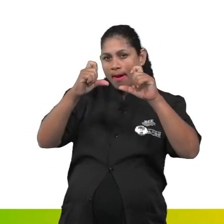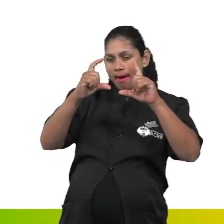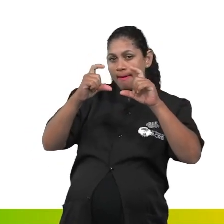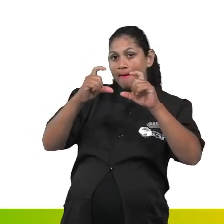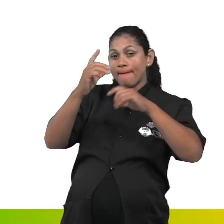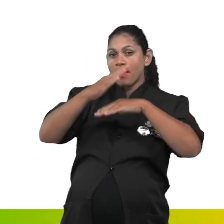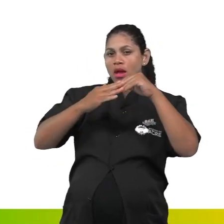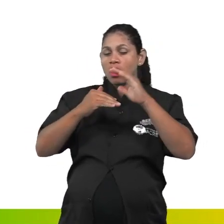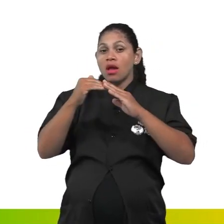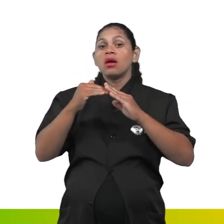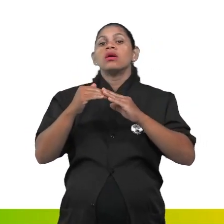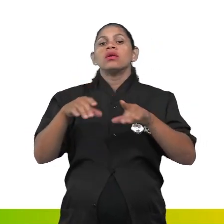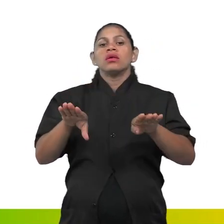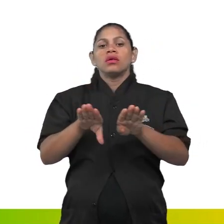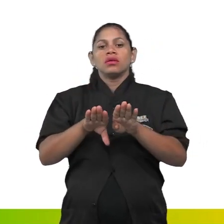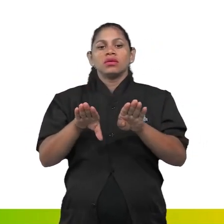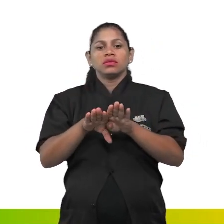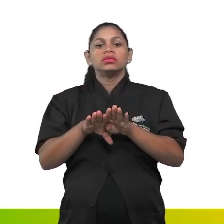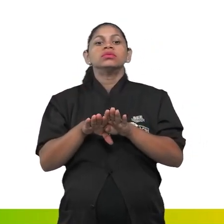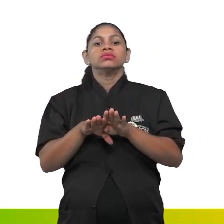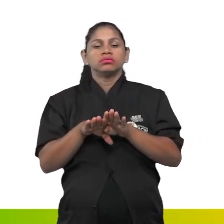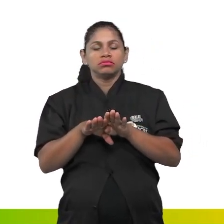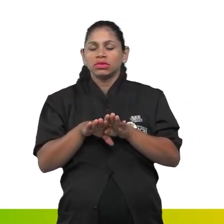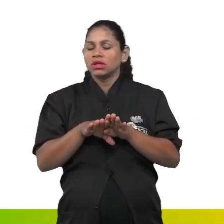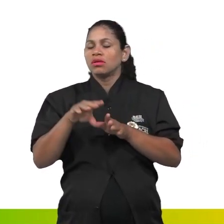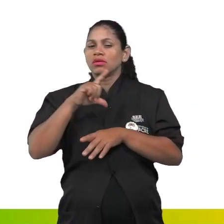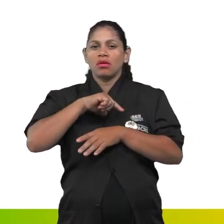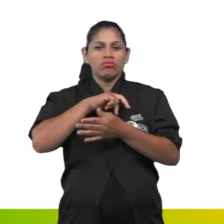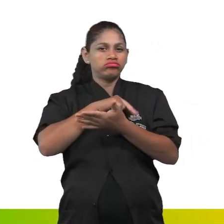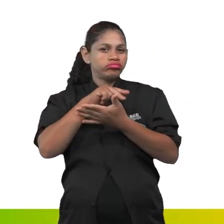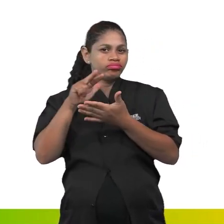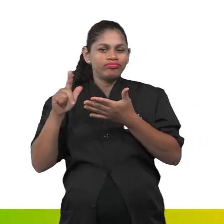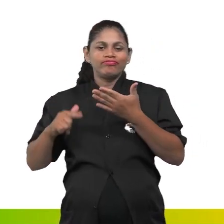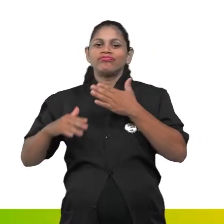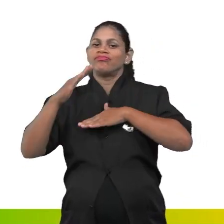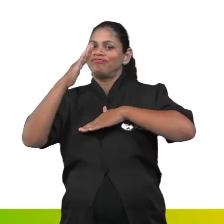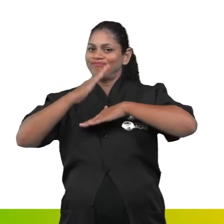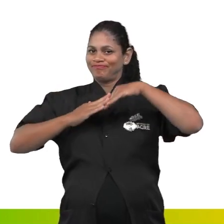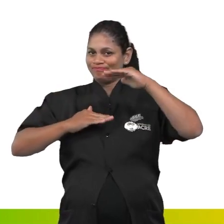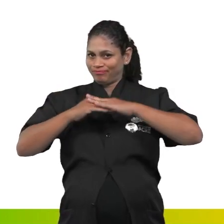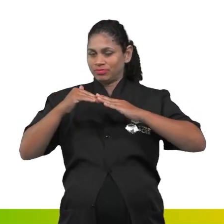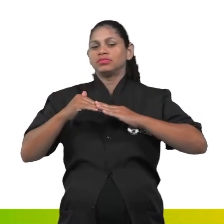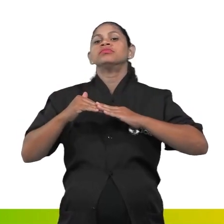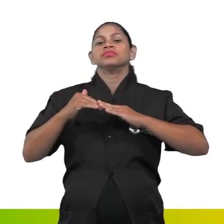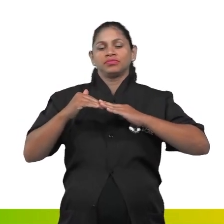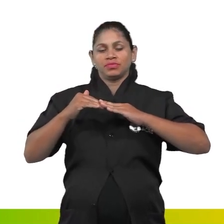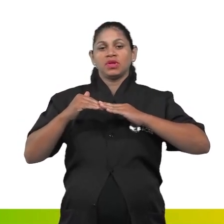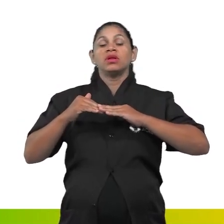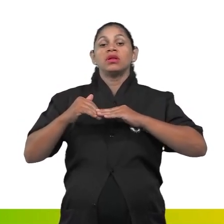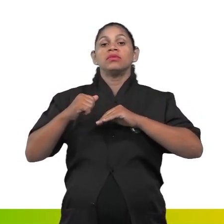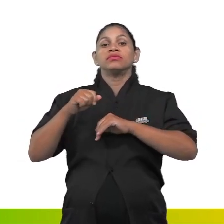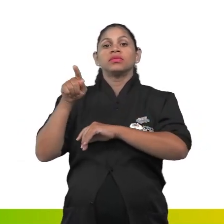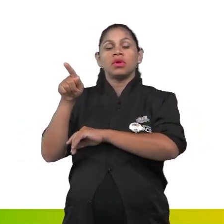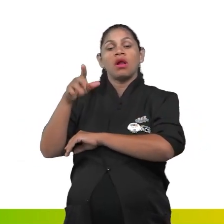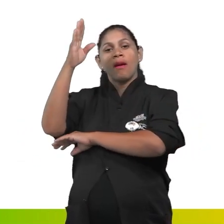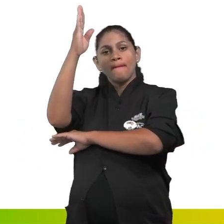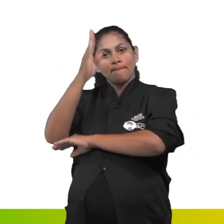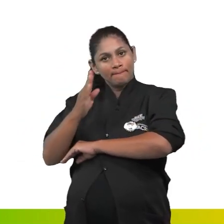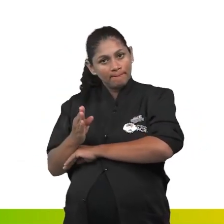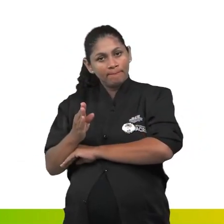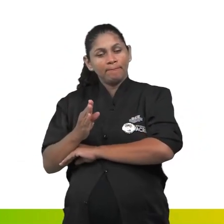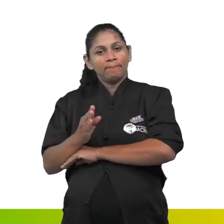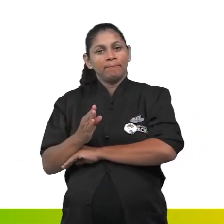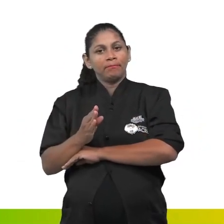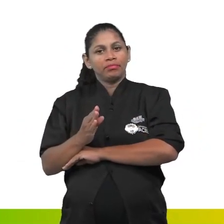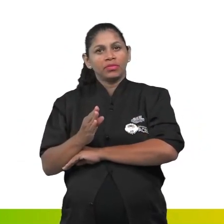de Franz Strasberg. Ele é um artista brasileiro, mas que na verdade